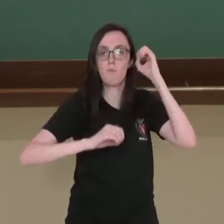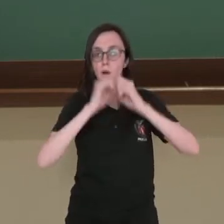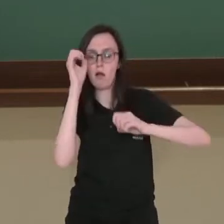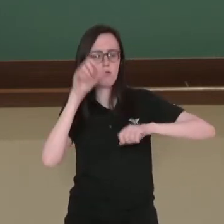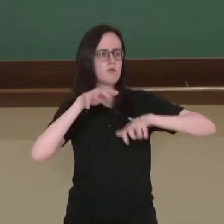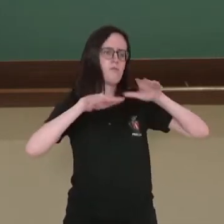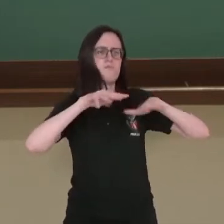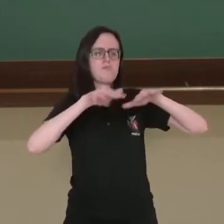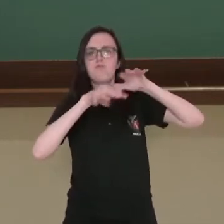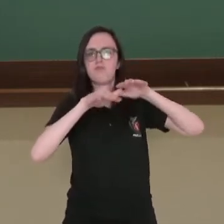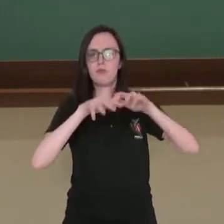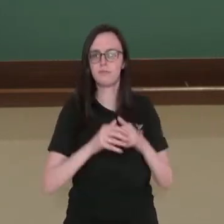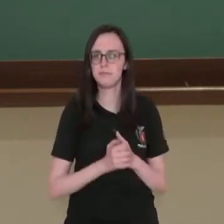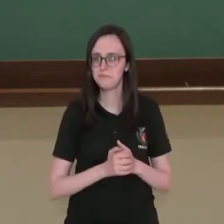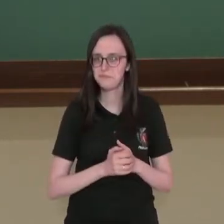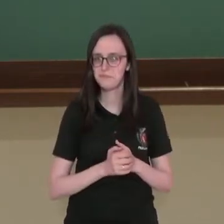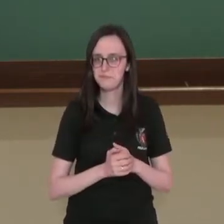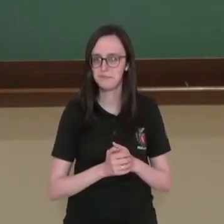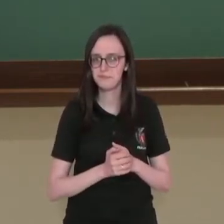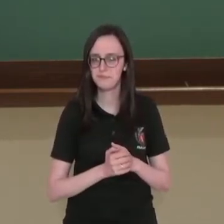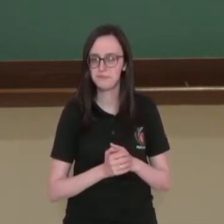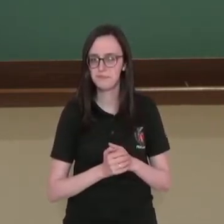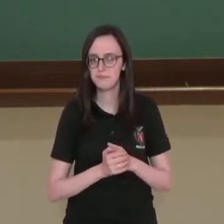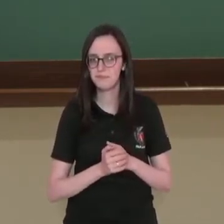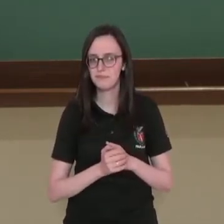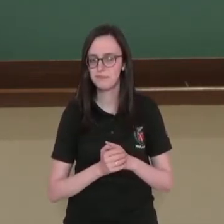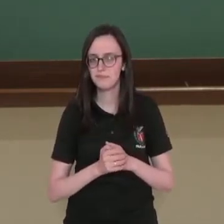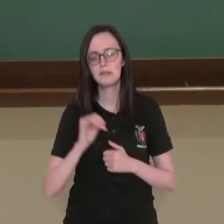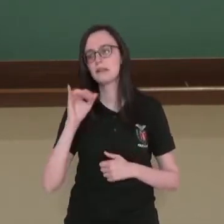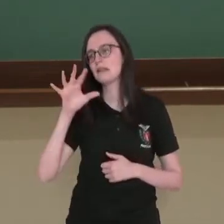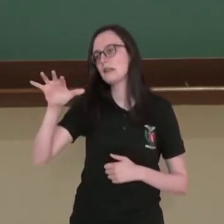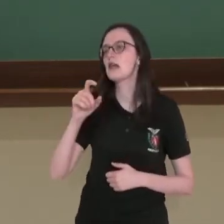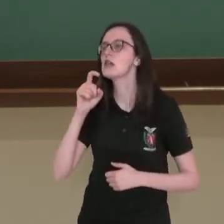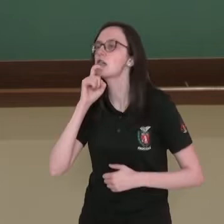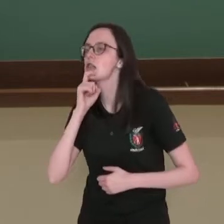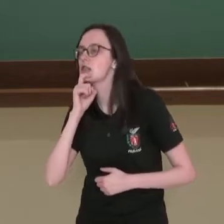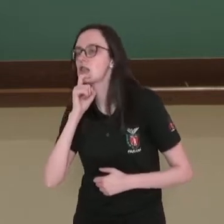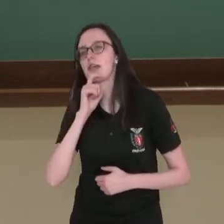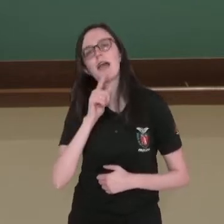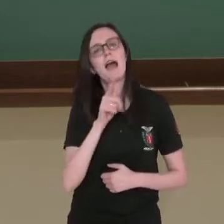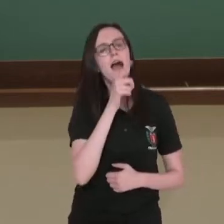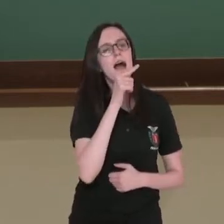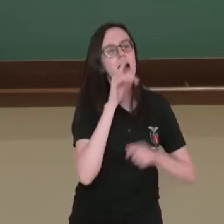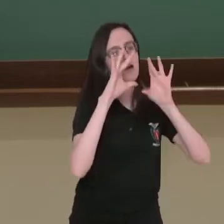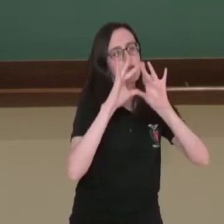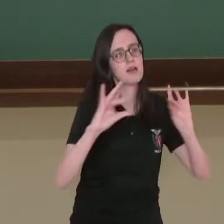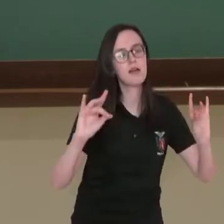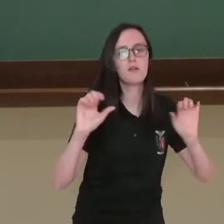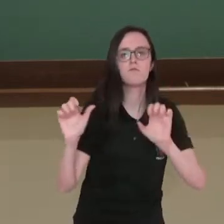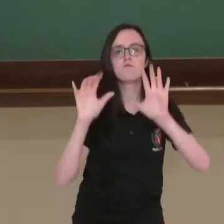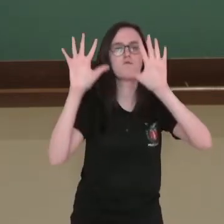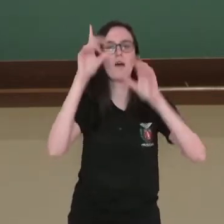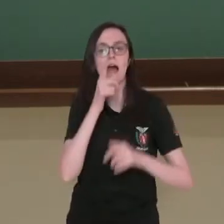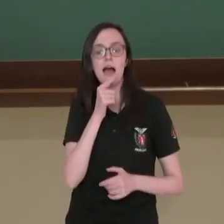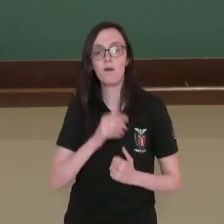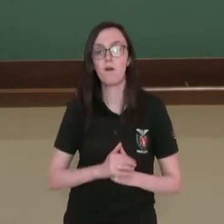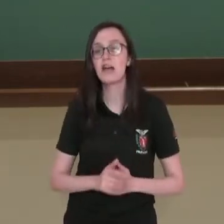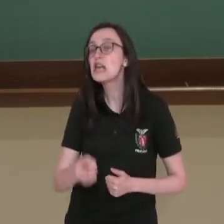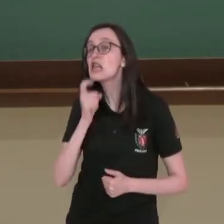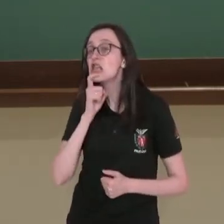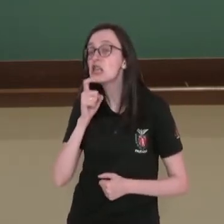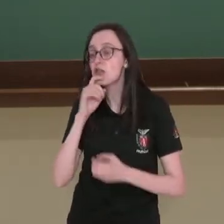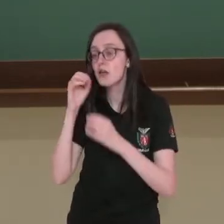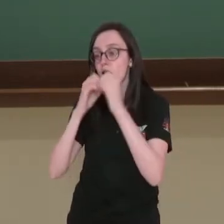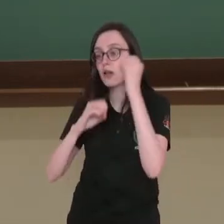das moléculas, da agitação das moléculas. Você pega lá um gelo, a água líquida, o vapor de água. No gelo, as